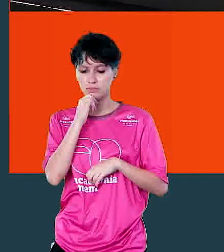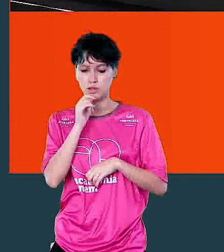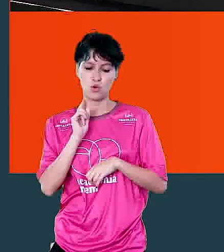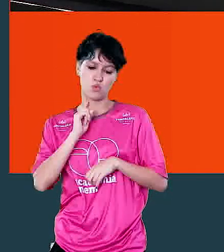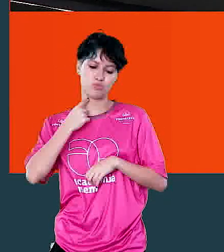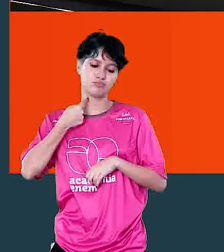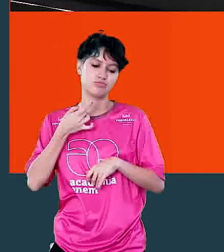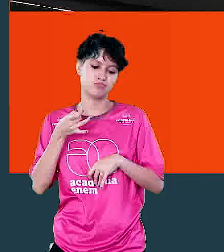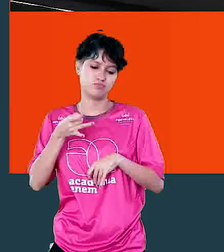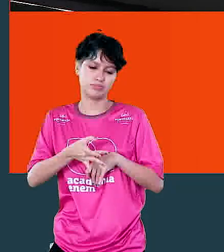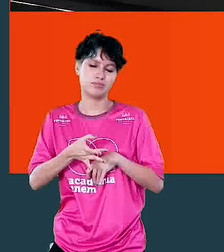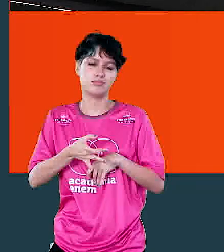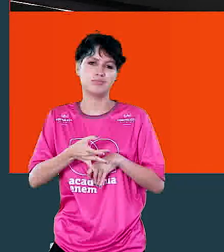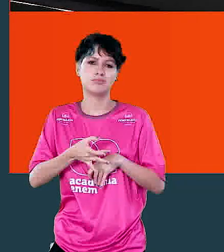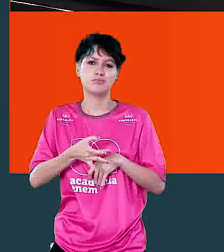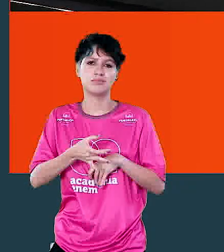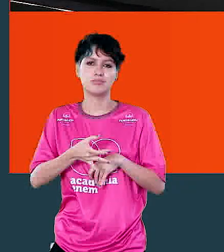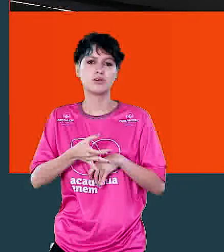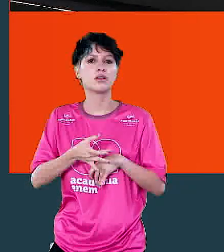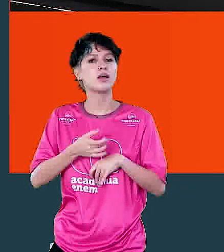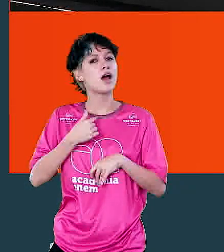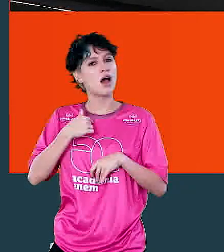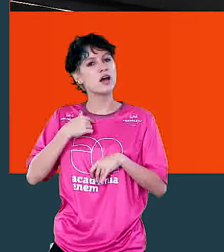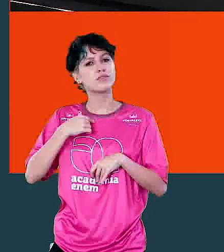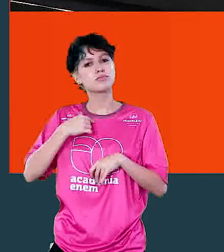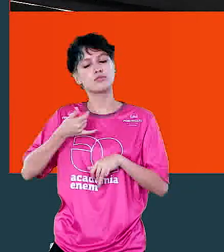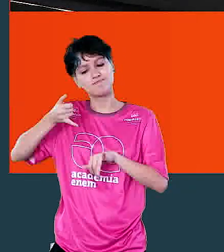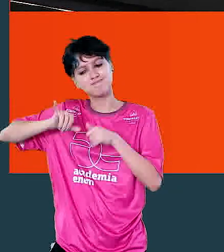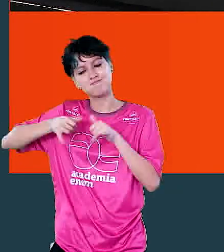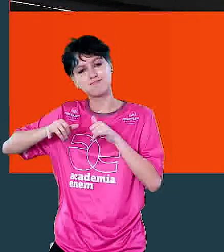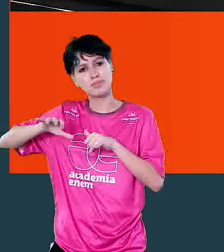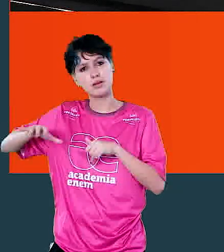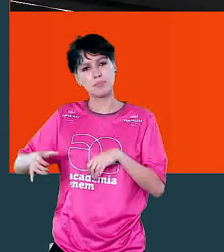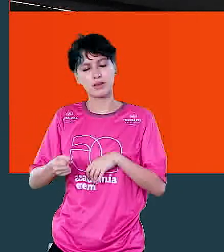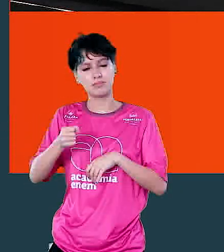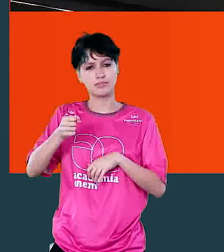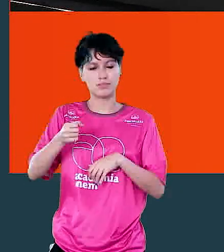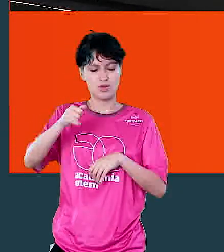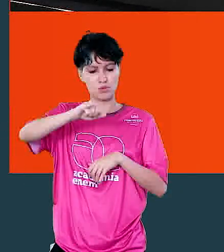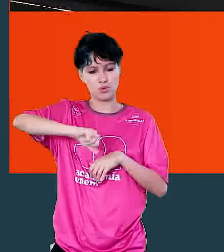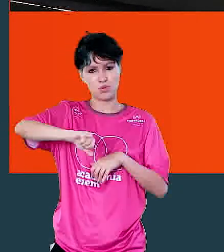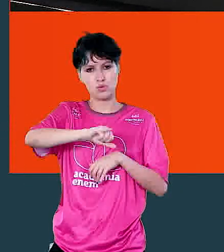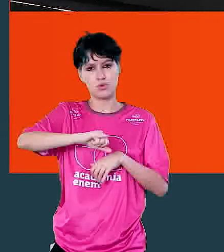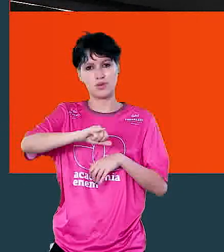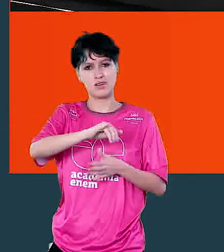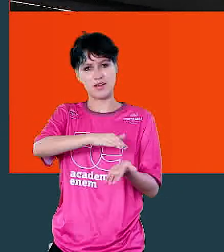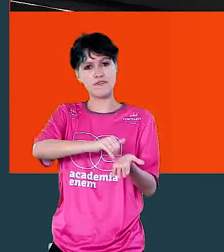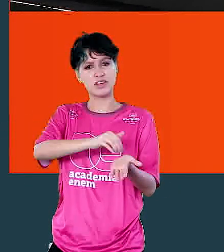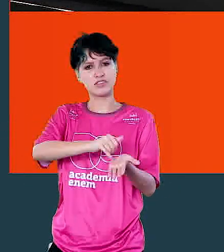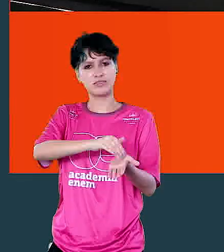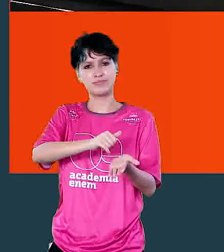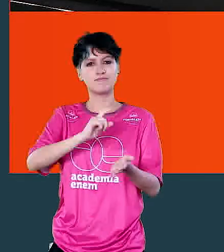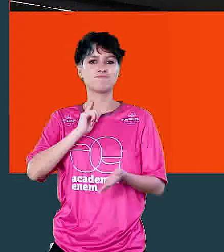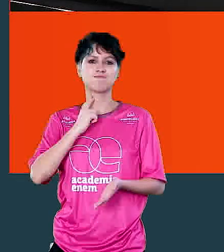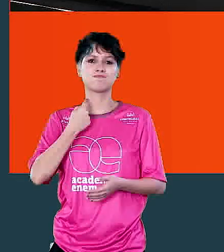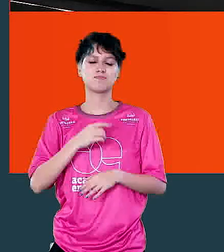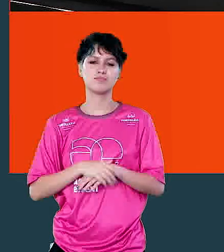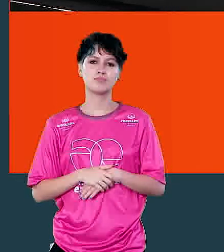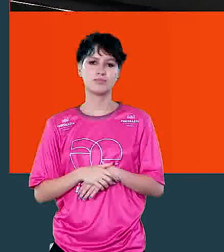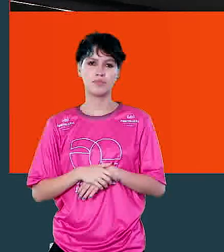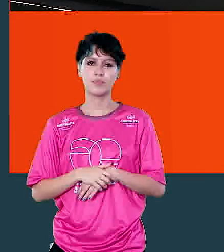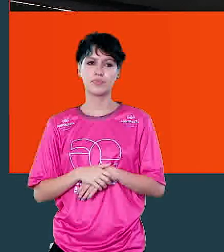não sai de jeito nenhum. Eu vou colocar uma substância química para extrair aquela mancha. Eu vou utilizar um solvente,